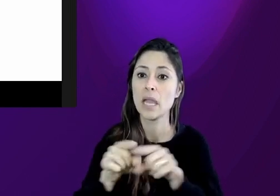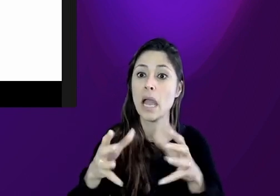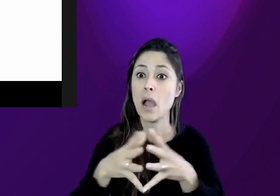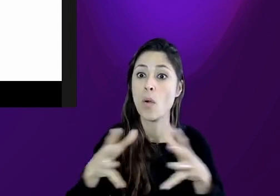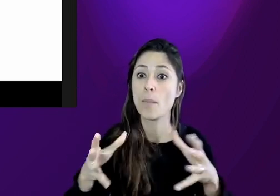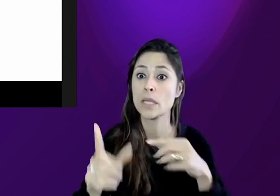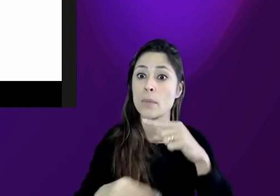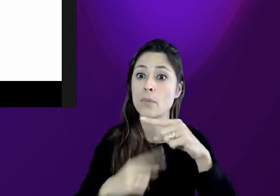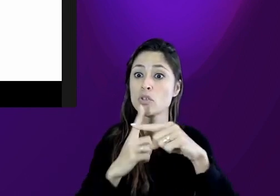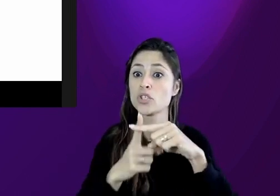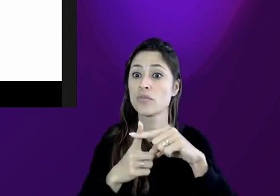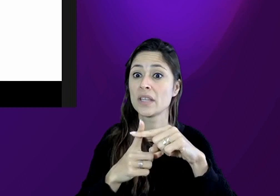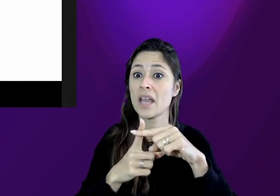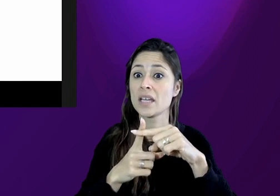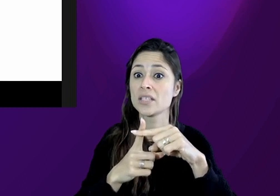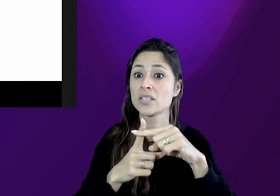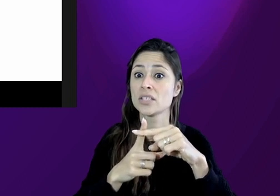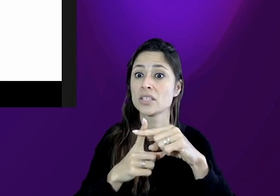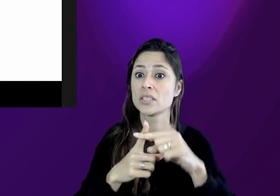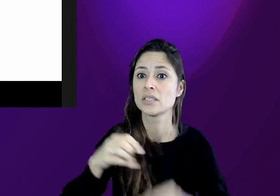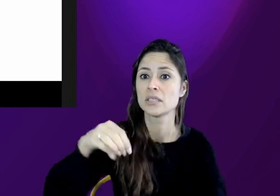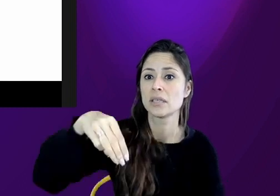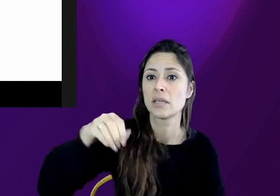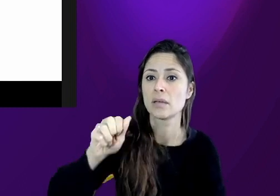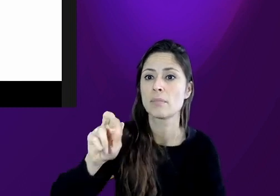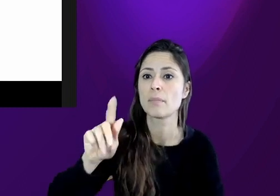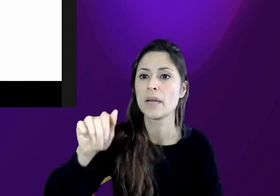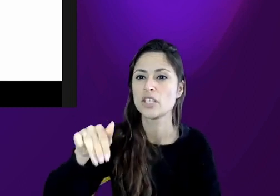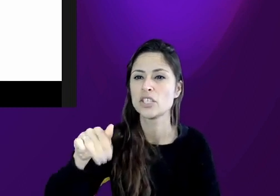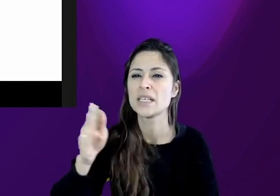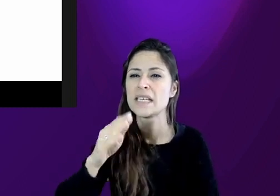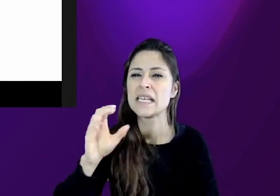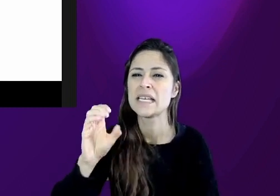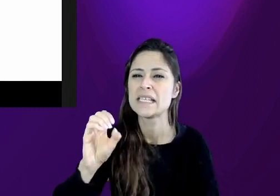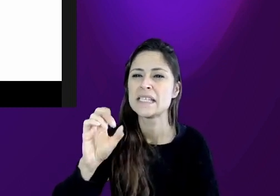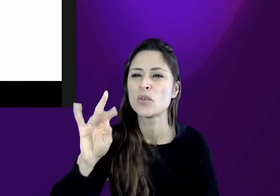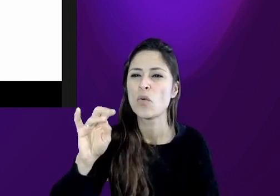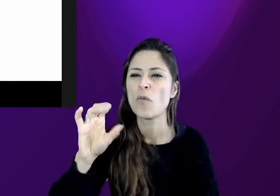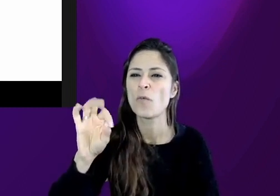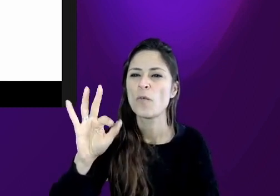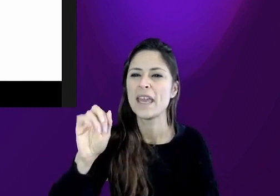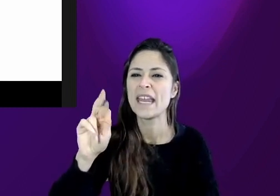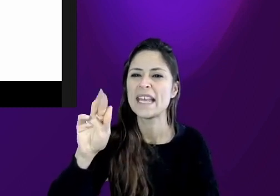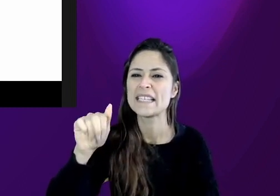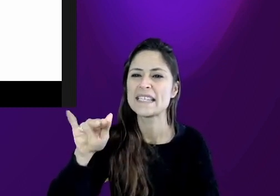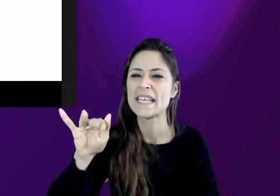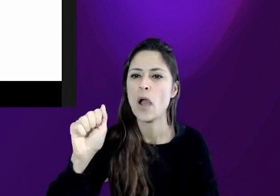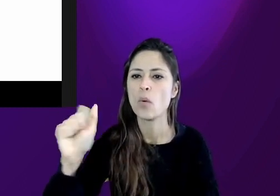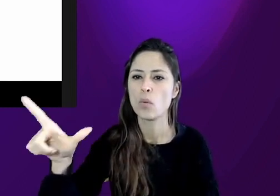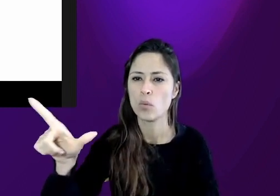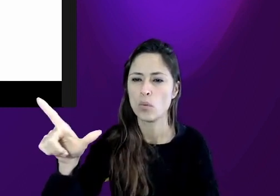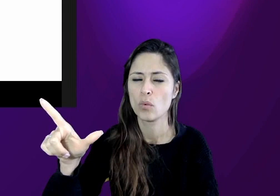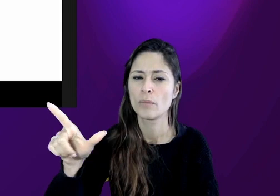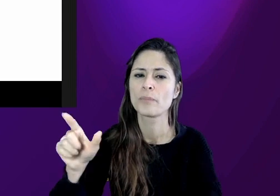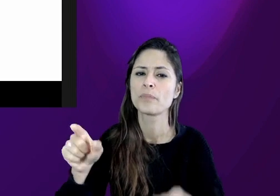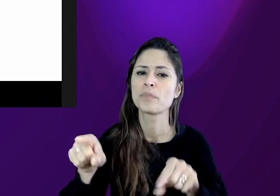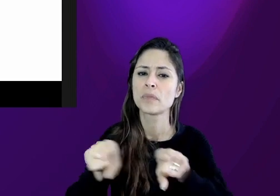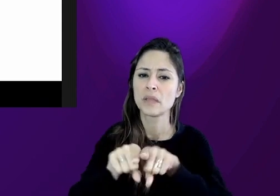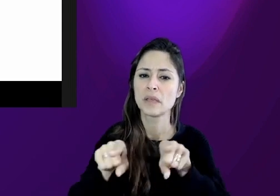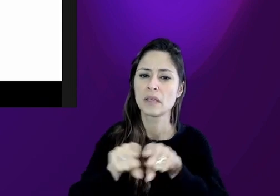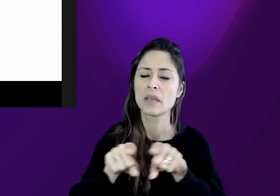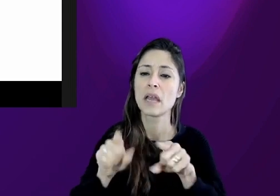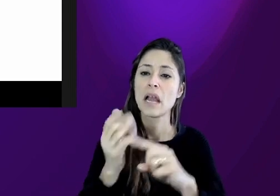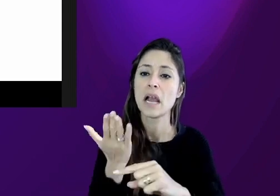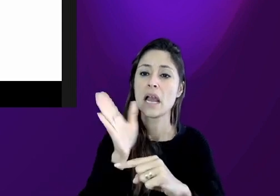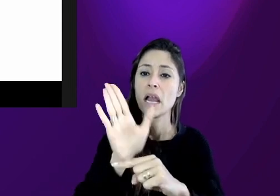positividade da nossa margem circunferencial, aumenta a nossa margem distal, e além de possibilita